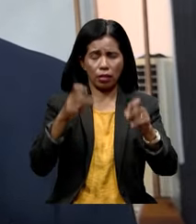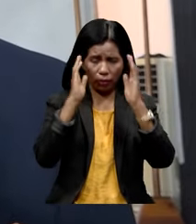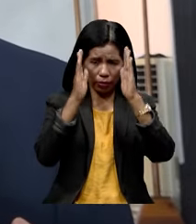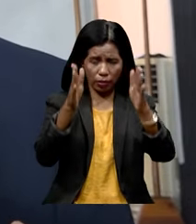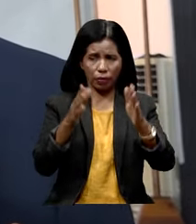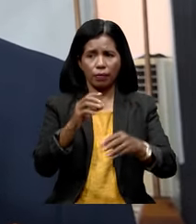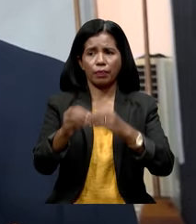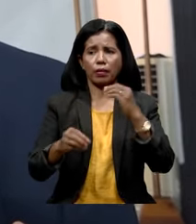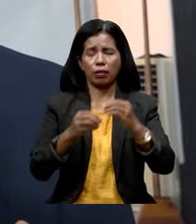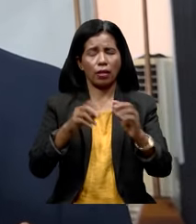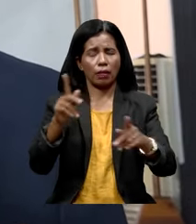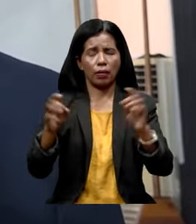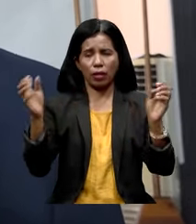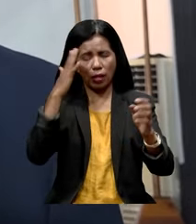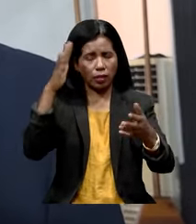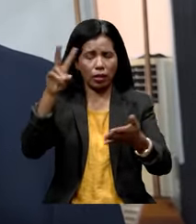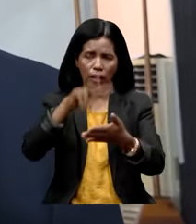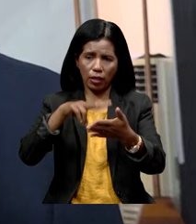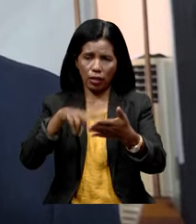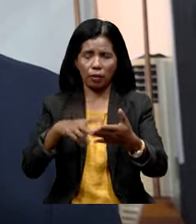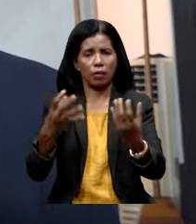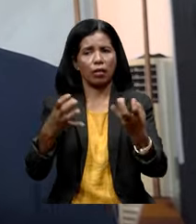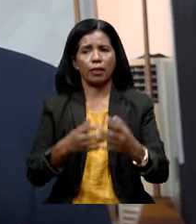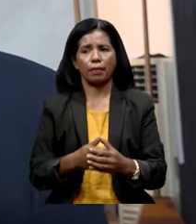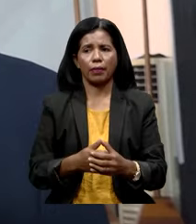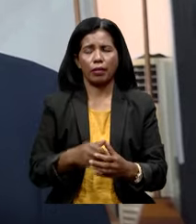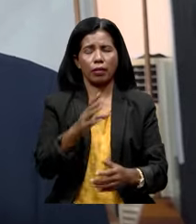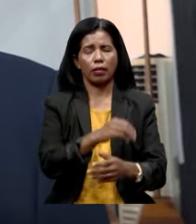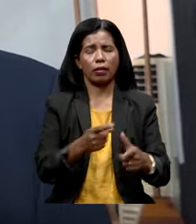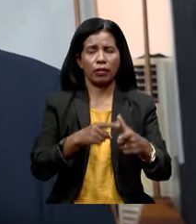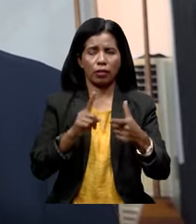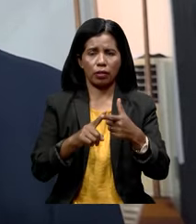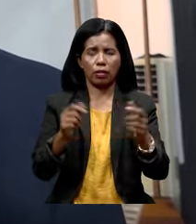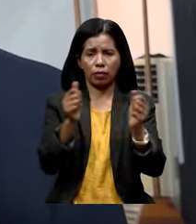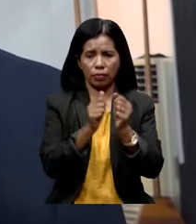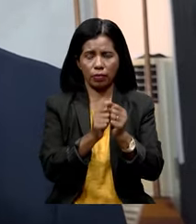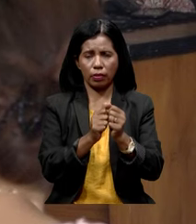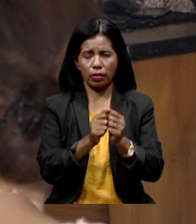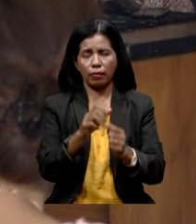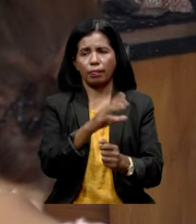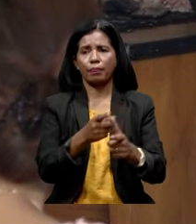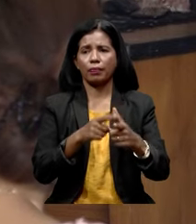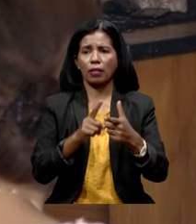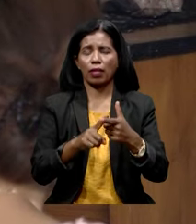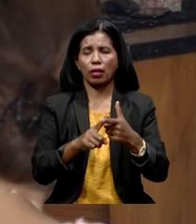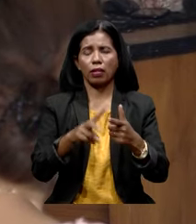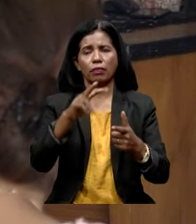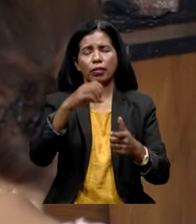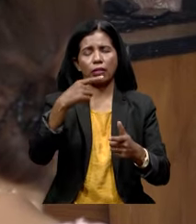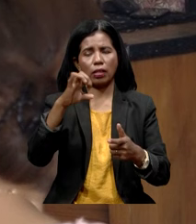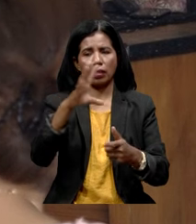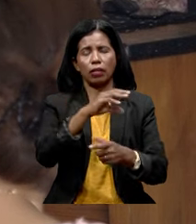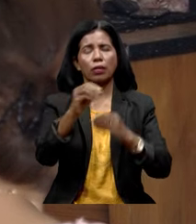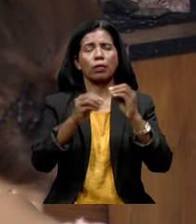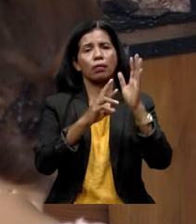Iliteracia, analfabetismo, nesse 50 e tal por cento. Nesse, Virgílio Hactuir,